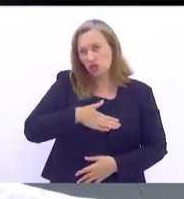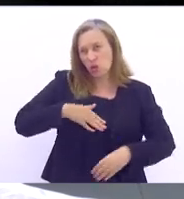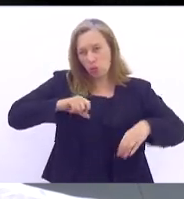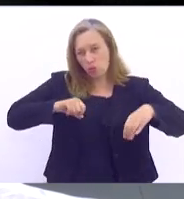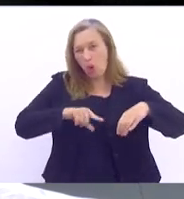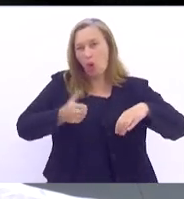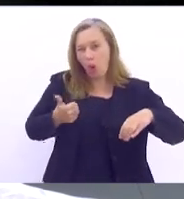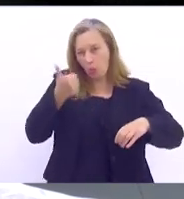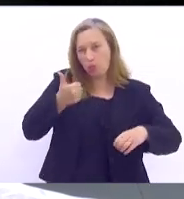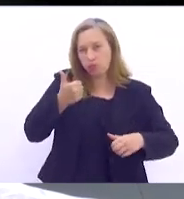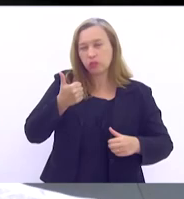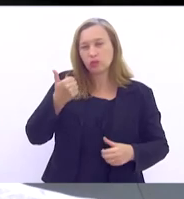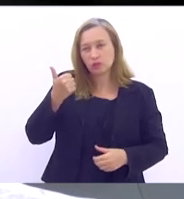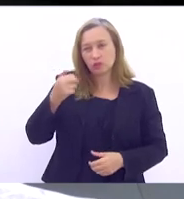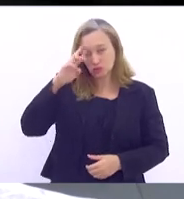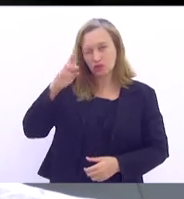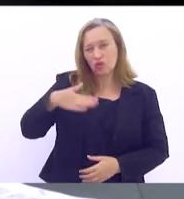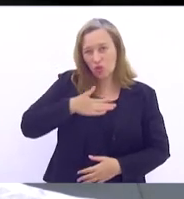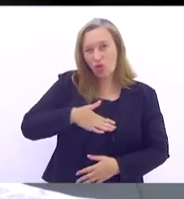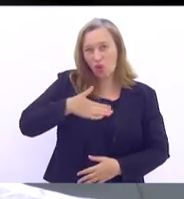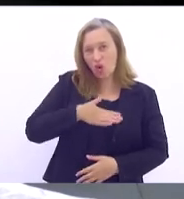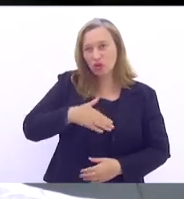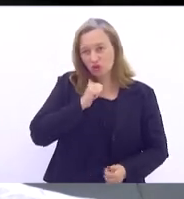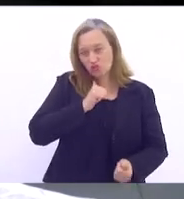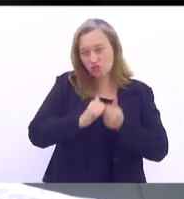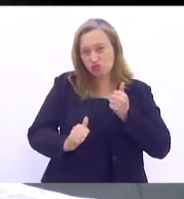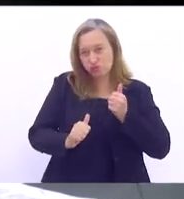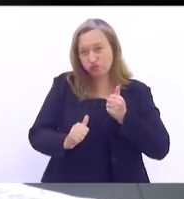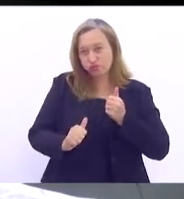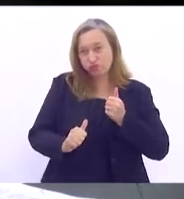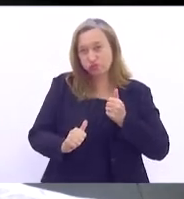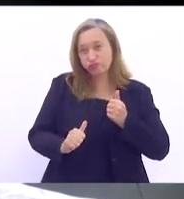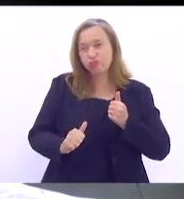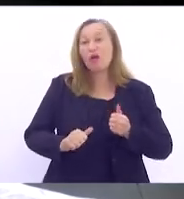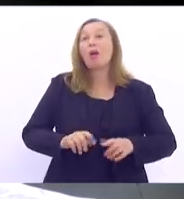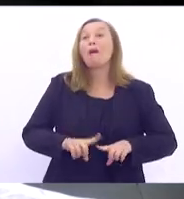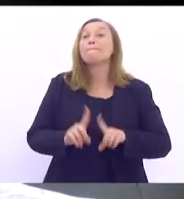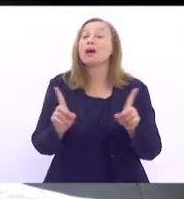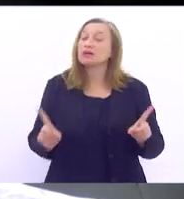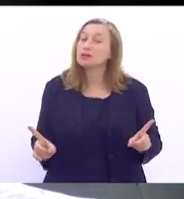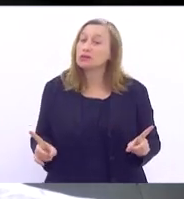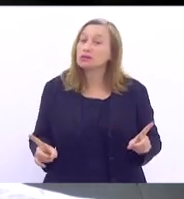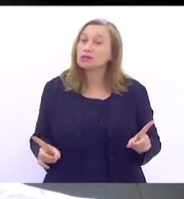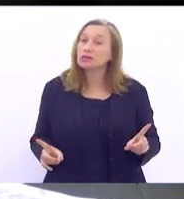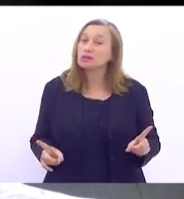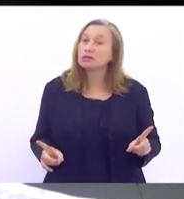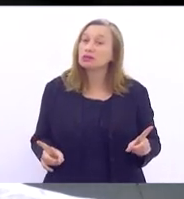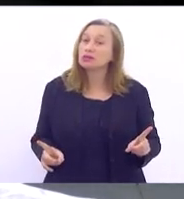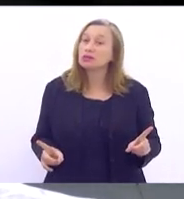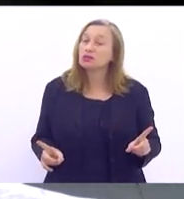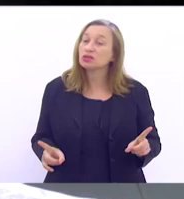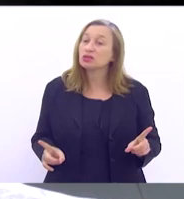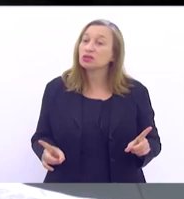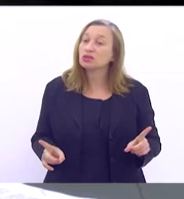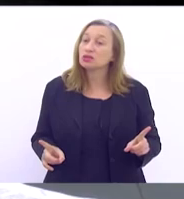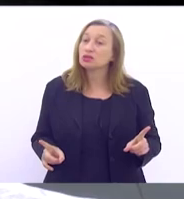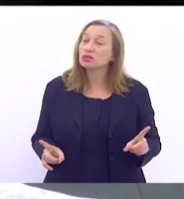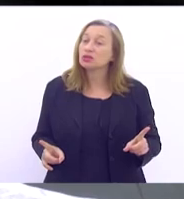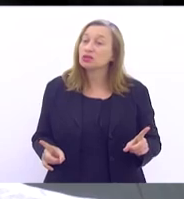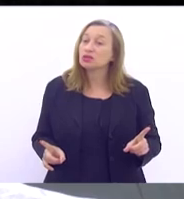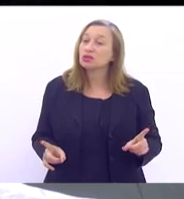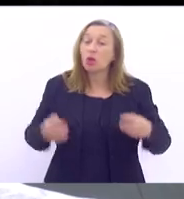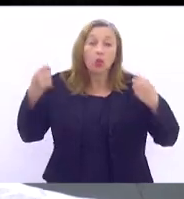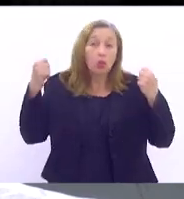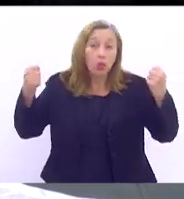lateral esquerdo promissor, deslocado para a direita, mas um vovó viu a uva. A torcida